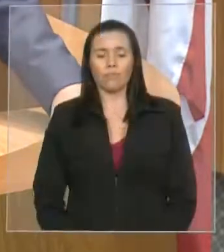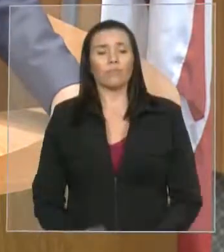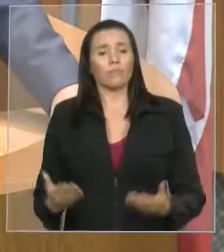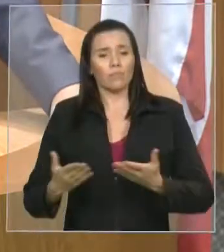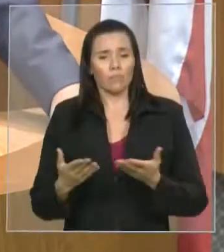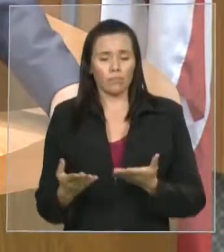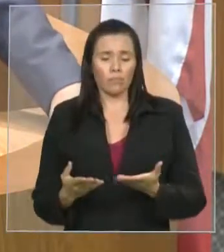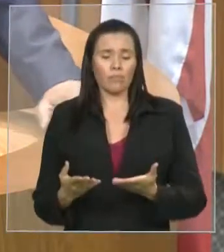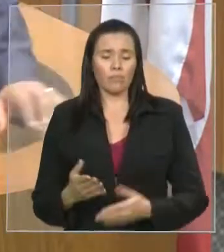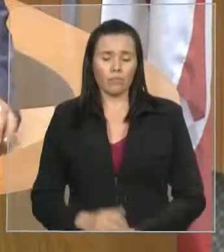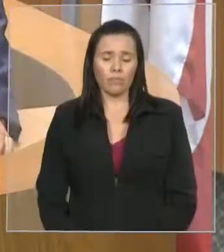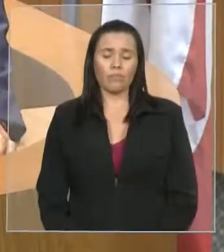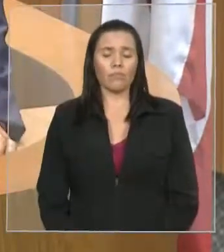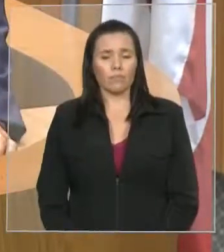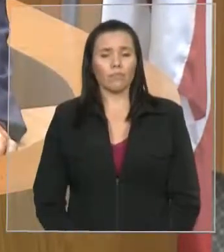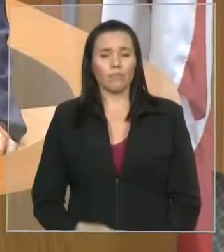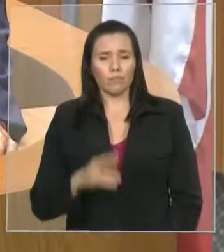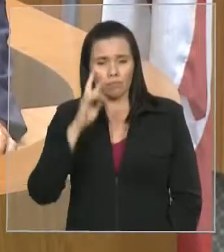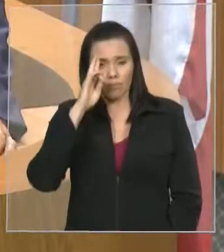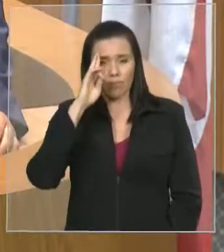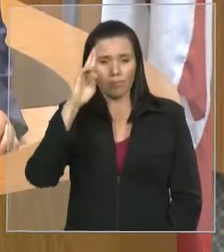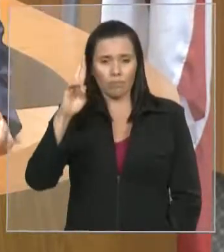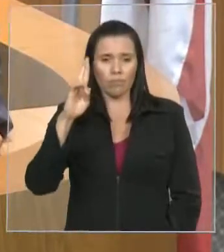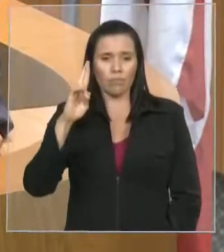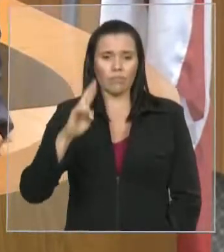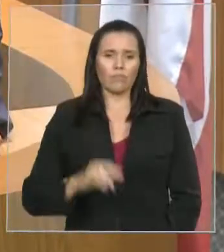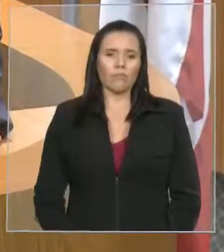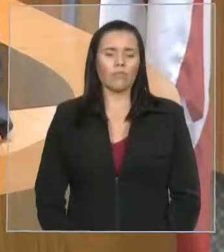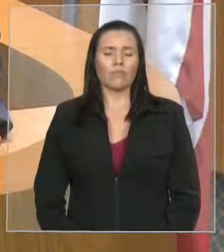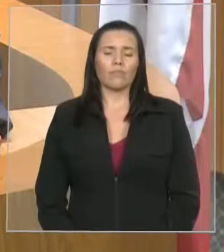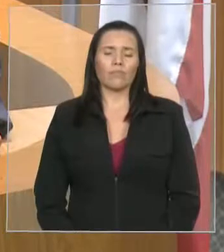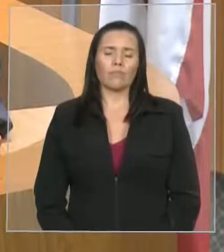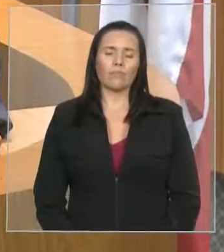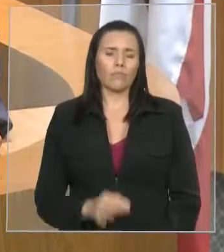do policiamento especializado aqui em São Luís para todo o Maranhão.